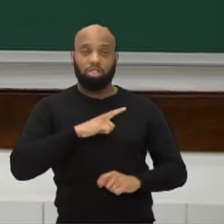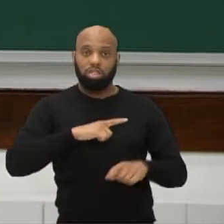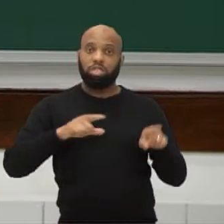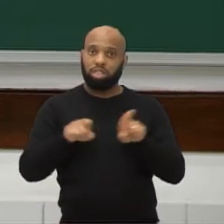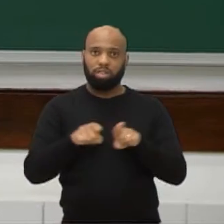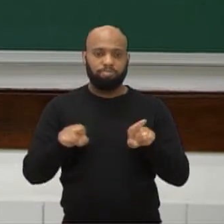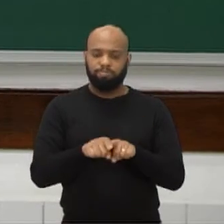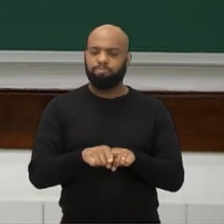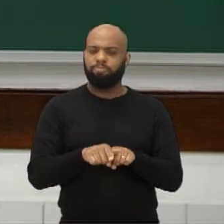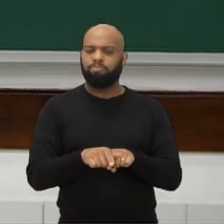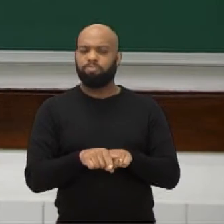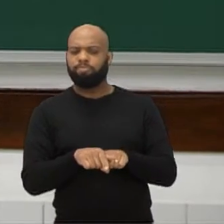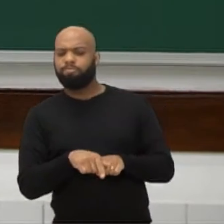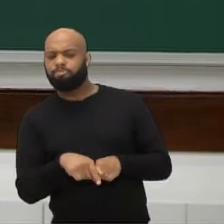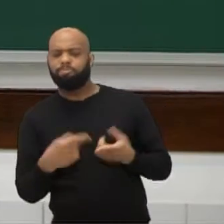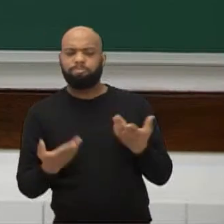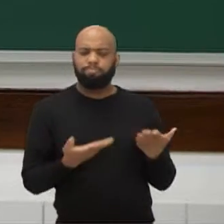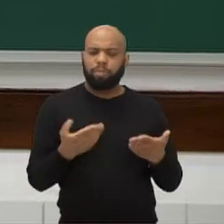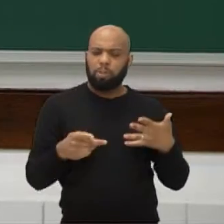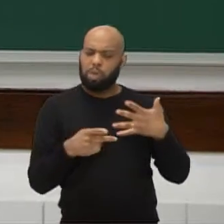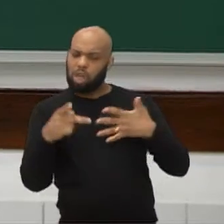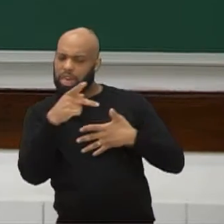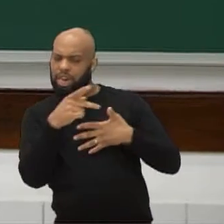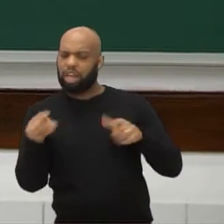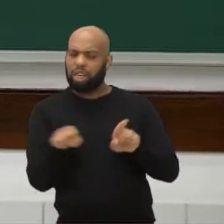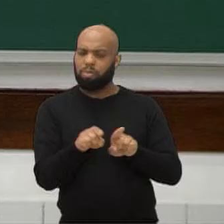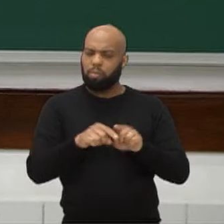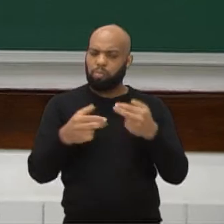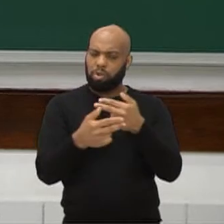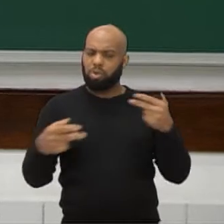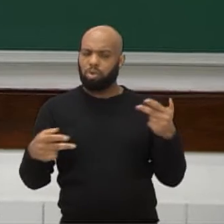também não estava dando prioridade